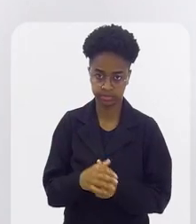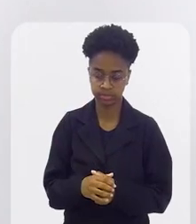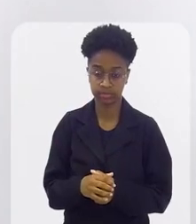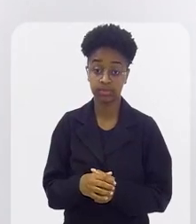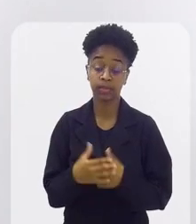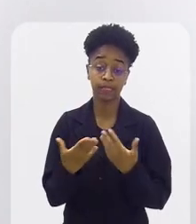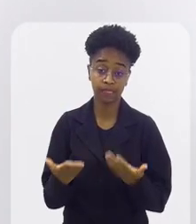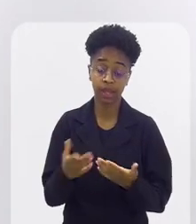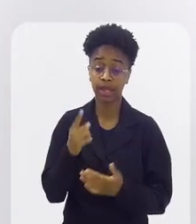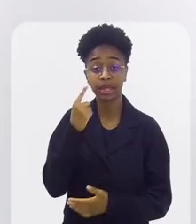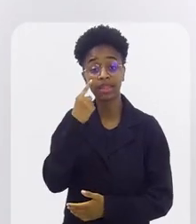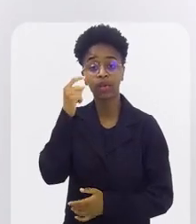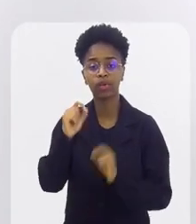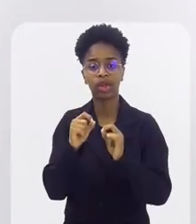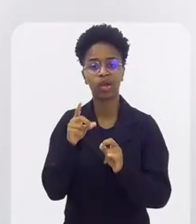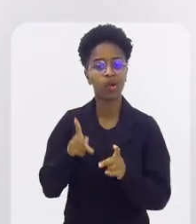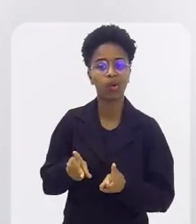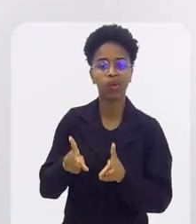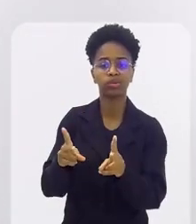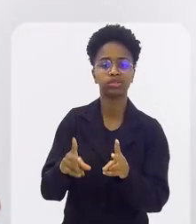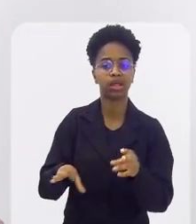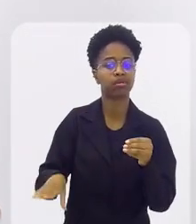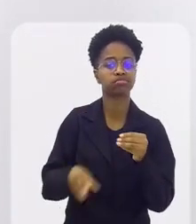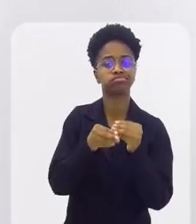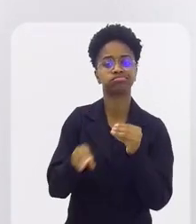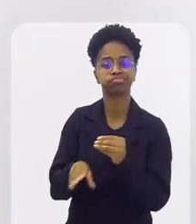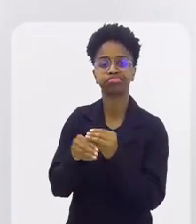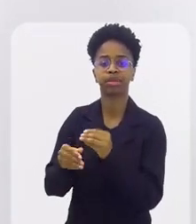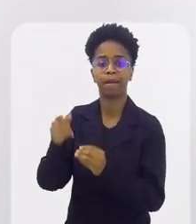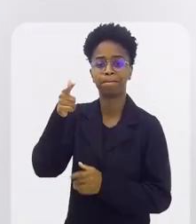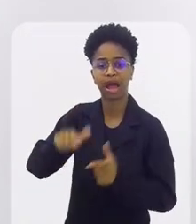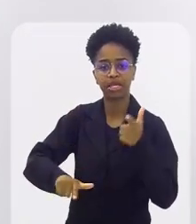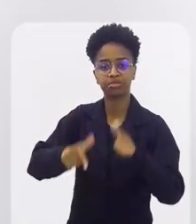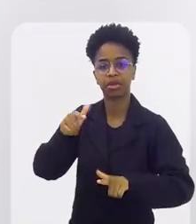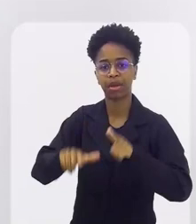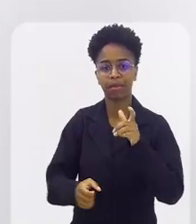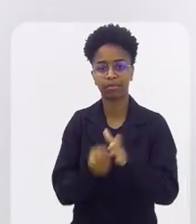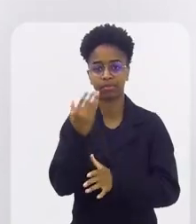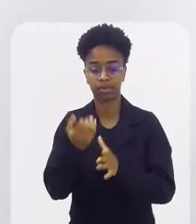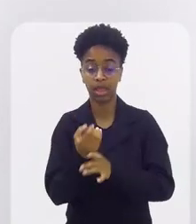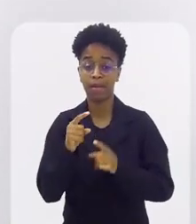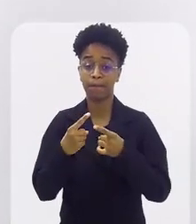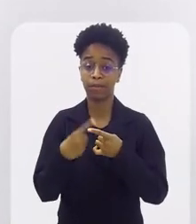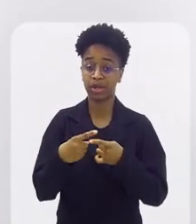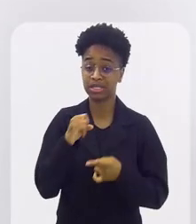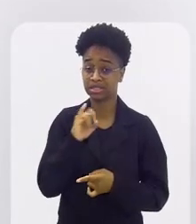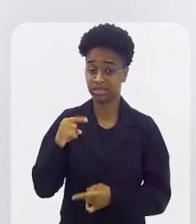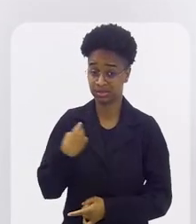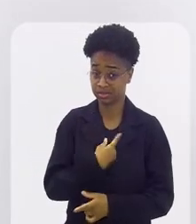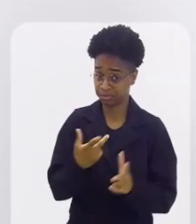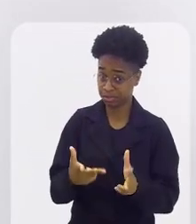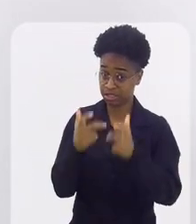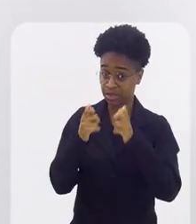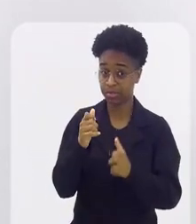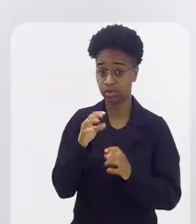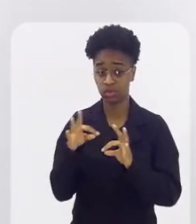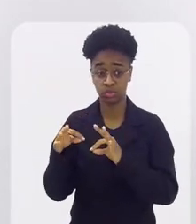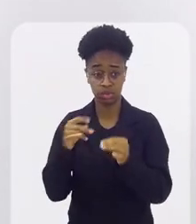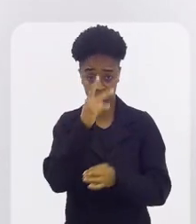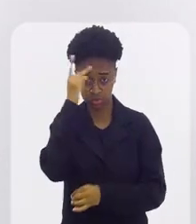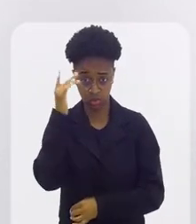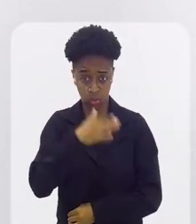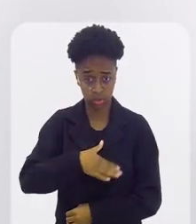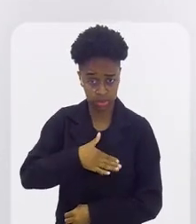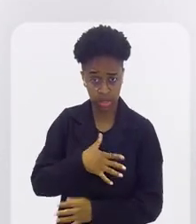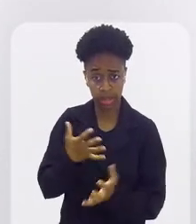Então, a ideia é prosseguir, desde que haja, que a gente veja que as pessoas gostaram, que